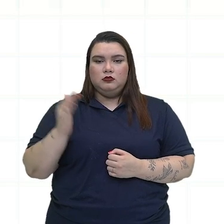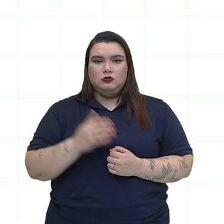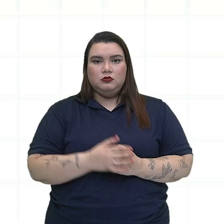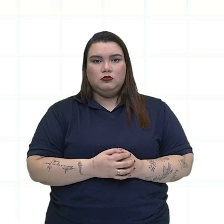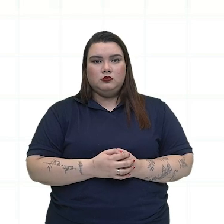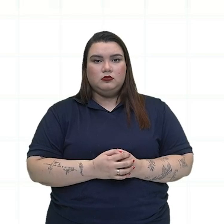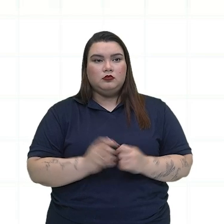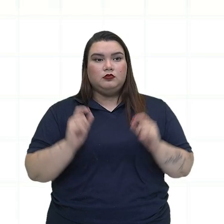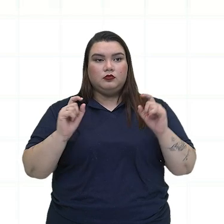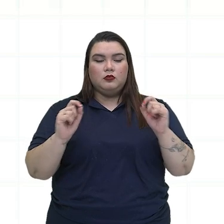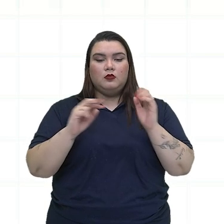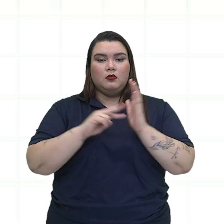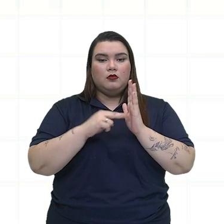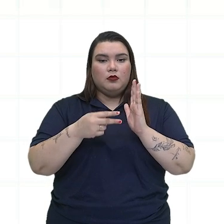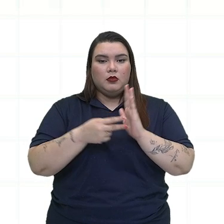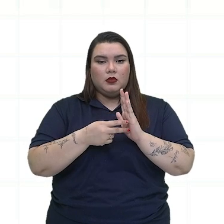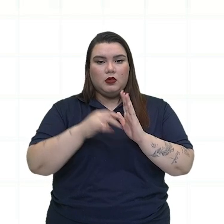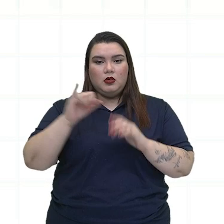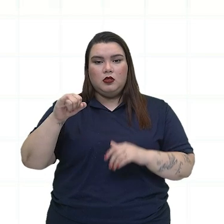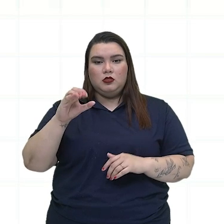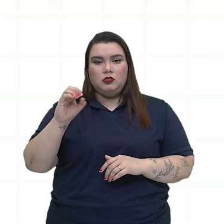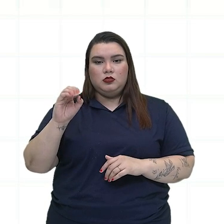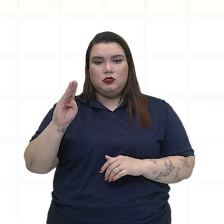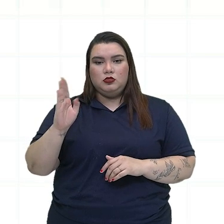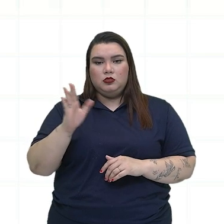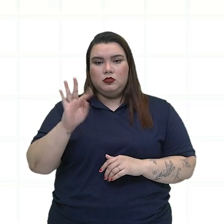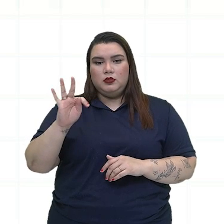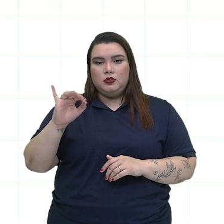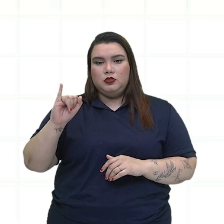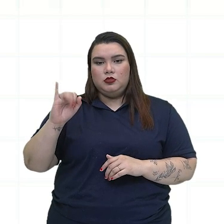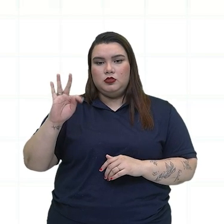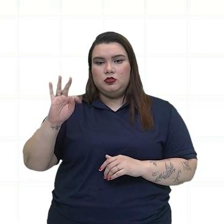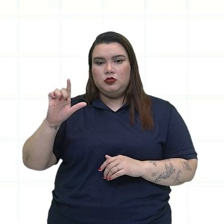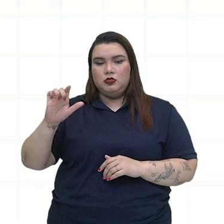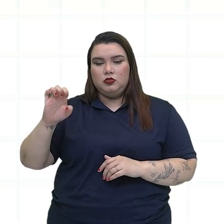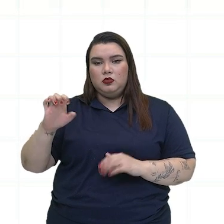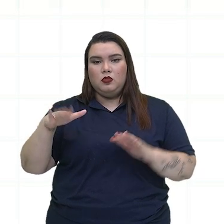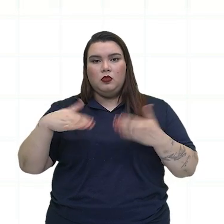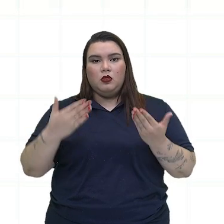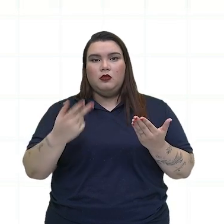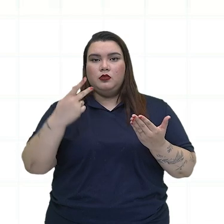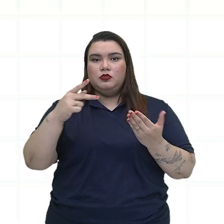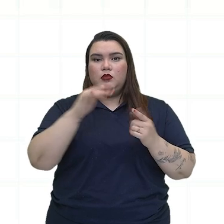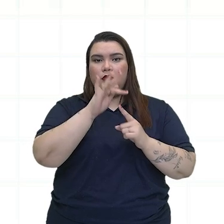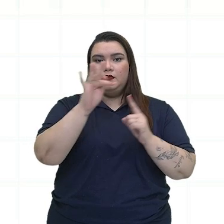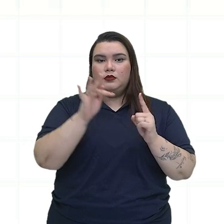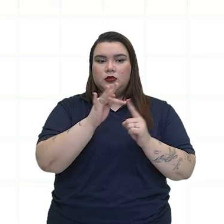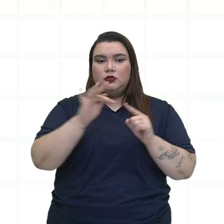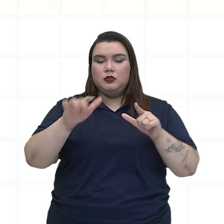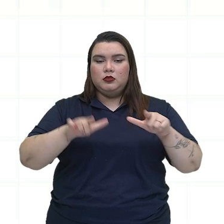title, que significa o seu cargo. É o cargo que você